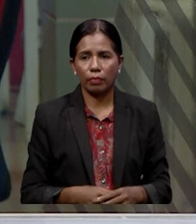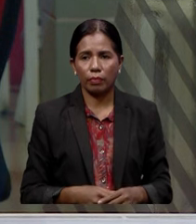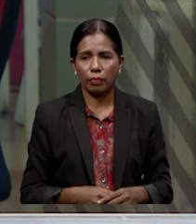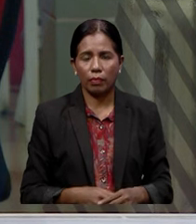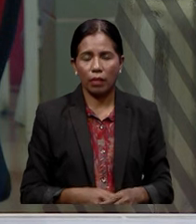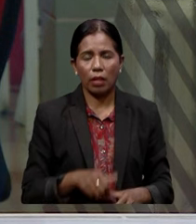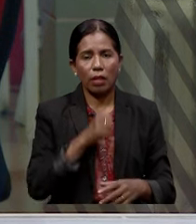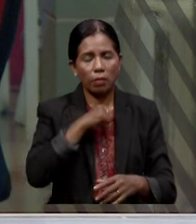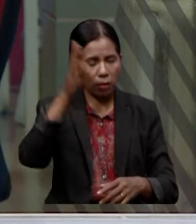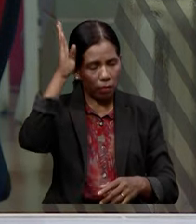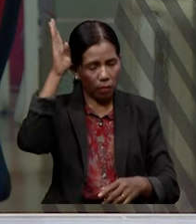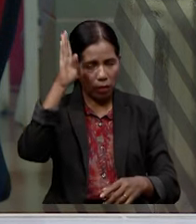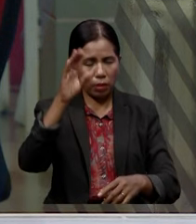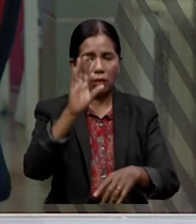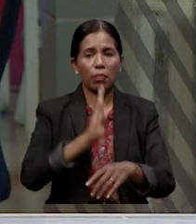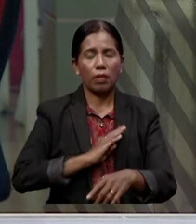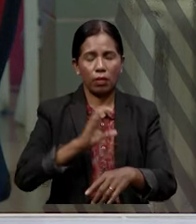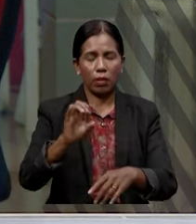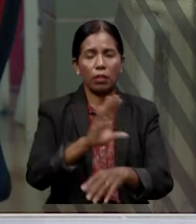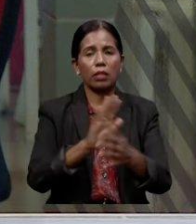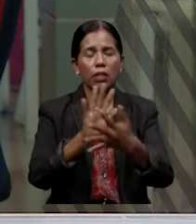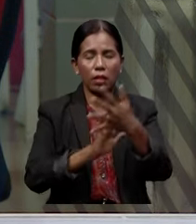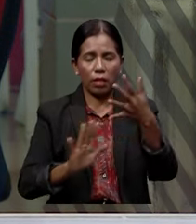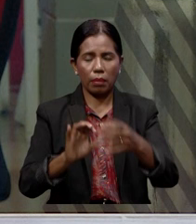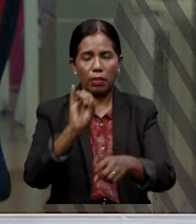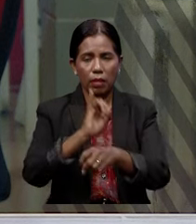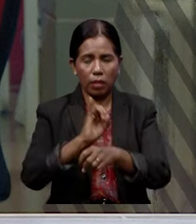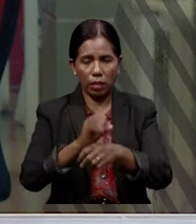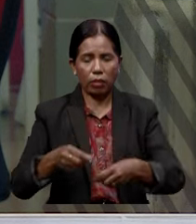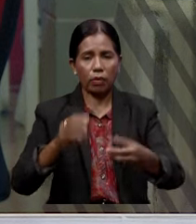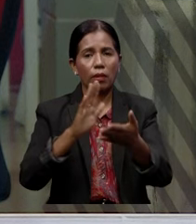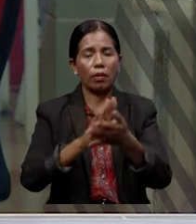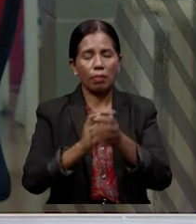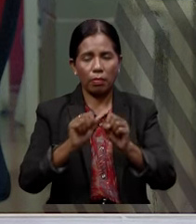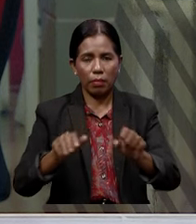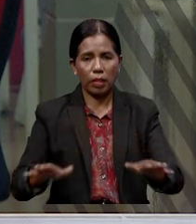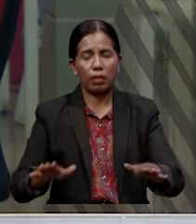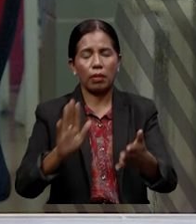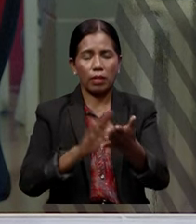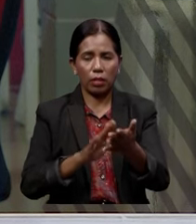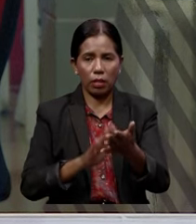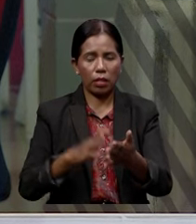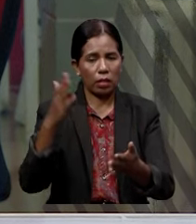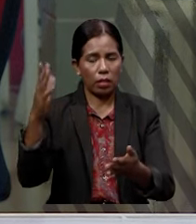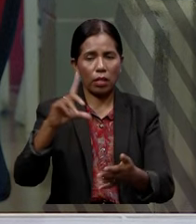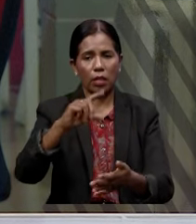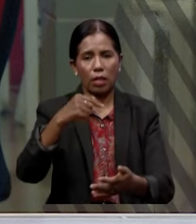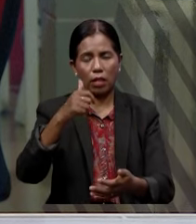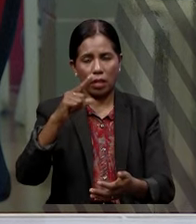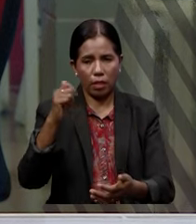Bispo Diocese de Bocó inaugura a Igreja Sagrada Família no Fó Bênção da Escola Básica Filial Católica de Sacua Laga.